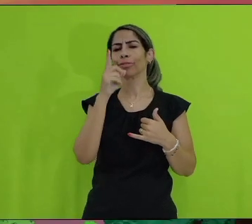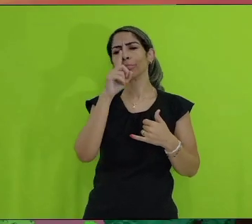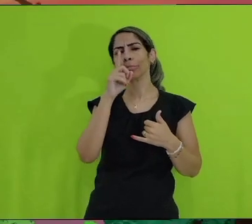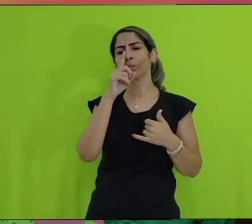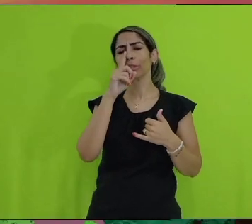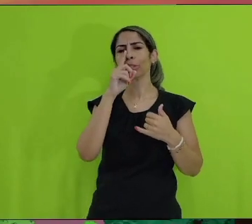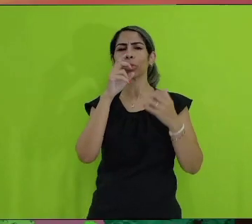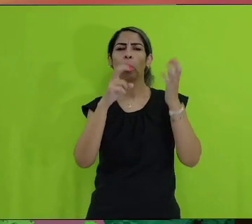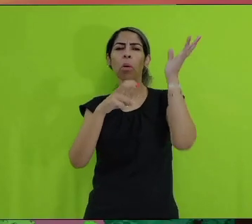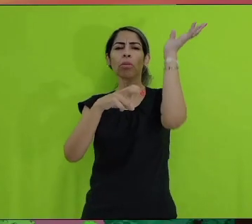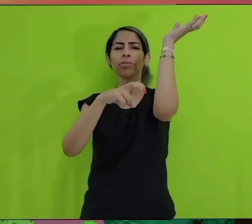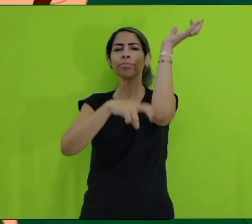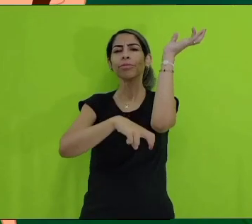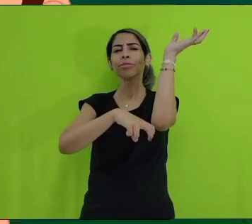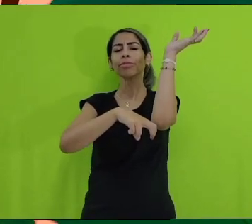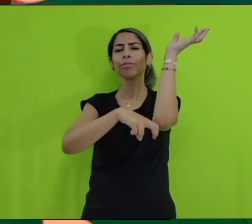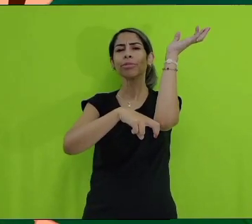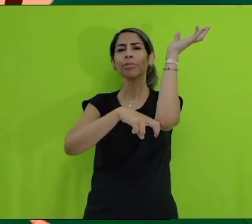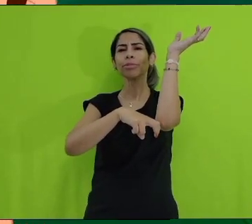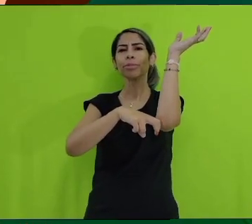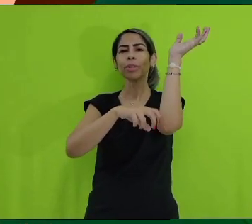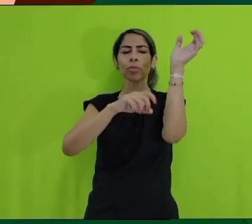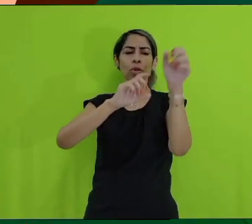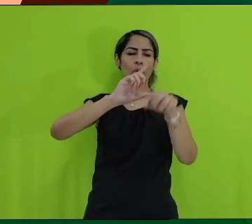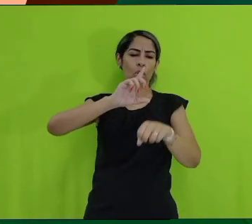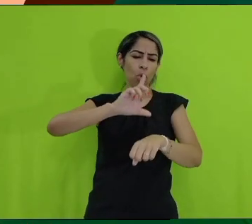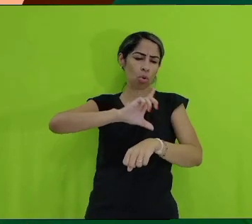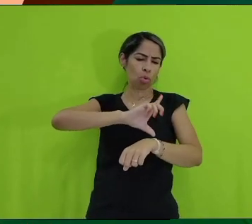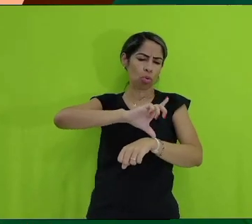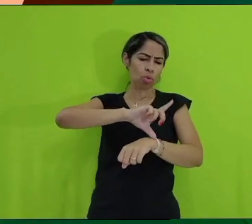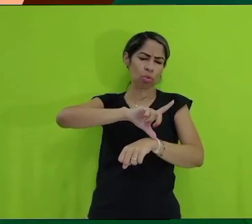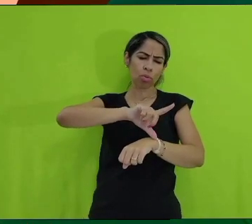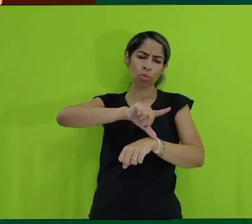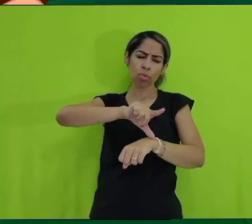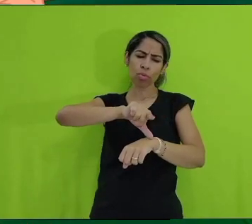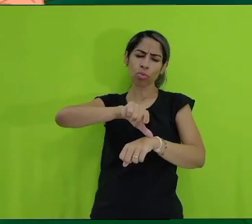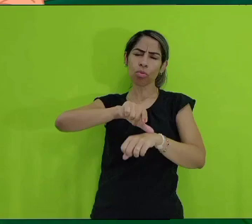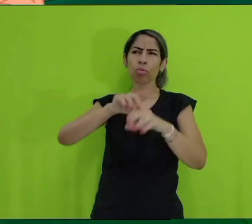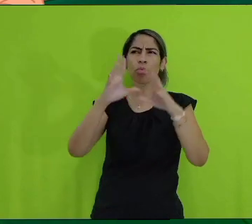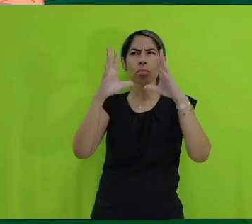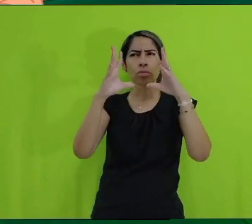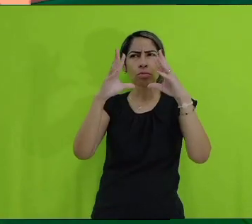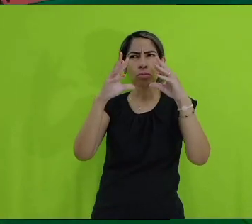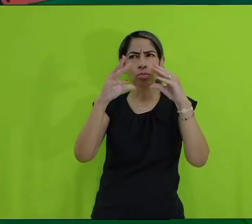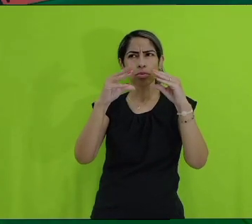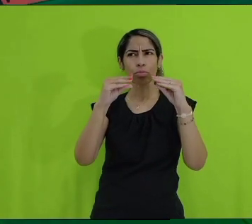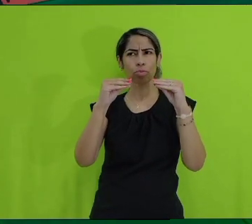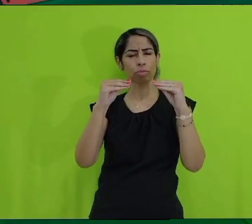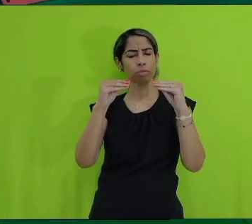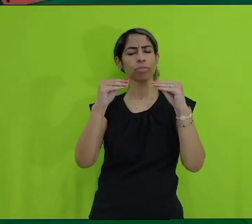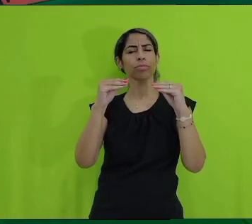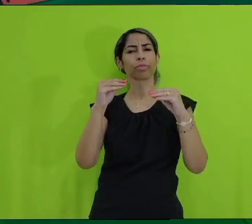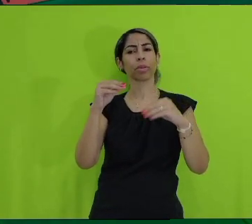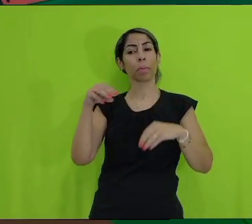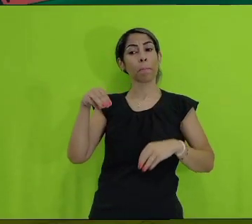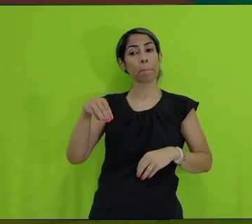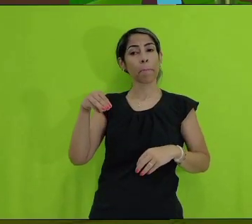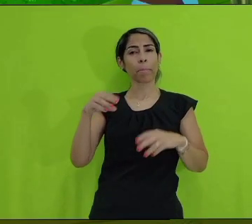já era quase noite. Maria começou a ficar preocupada porque a madrasta ainda não tinha voltado para